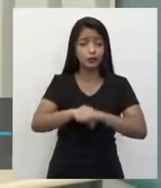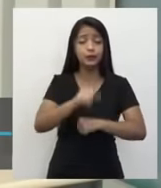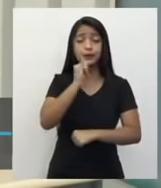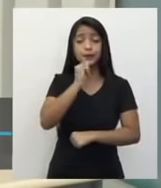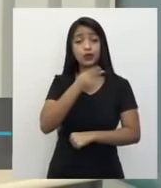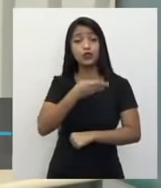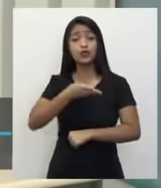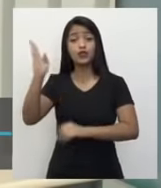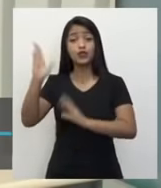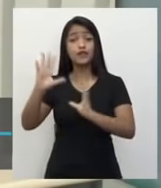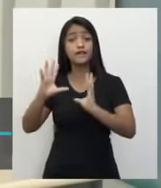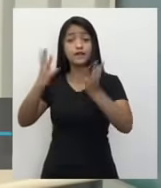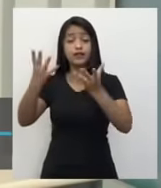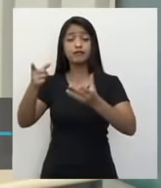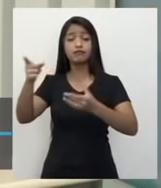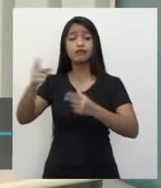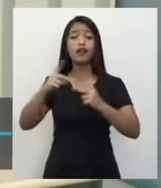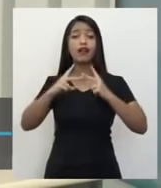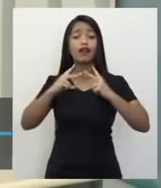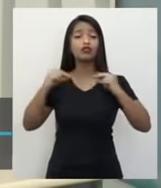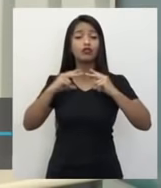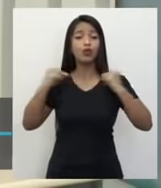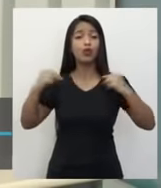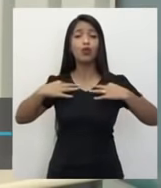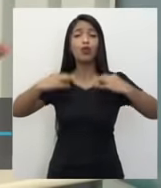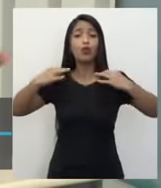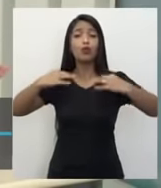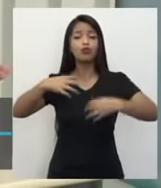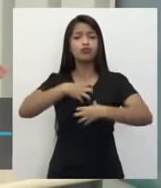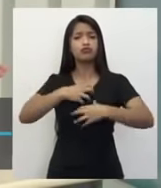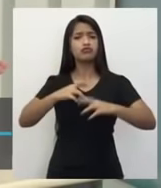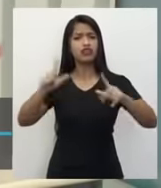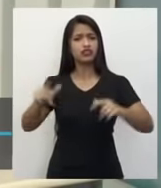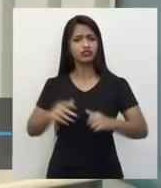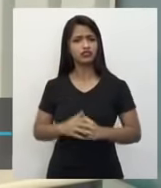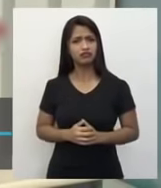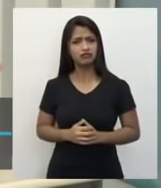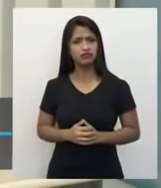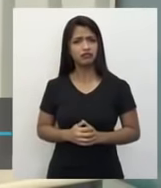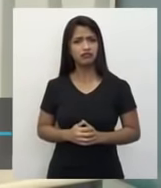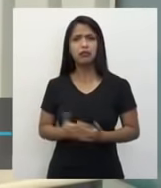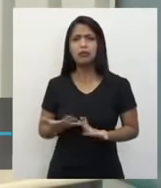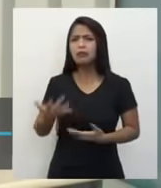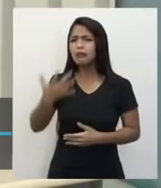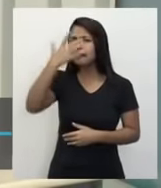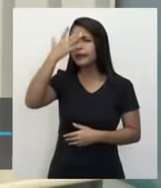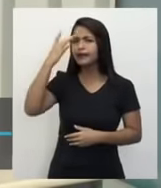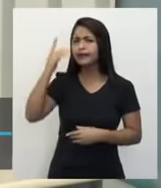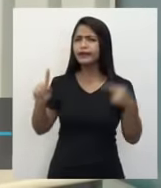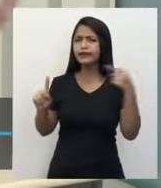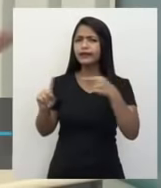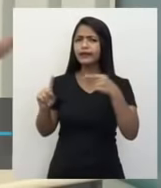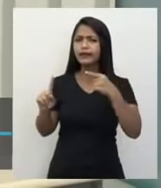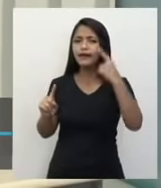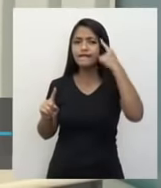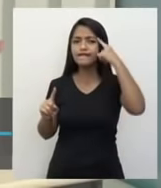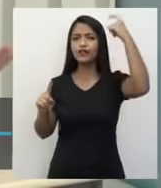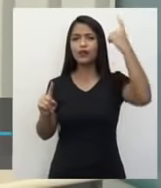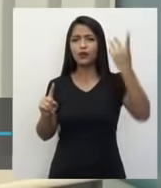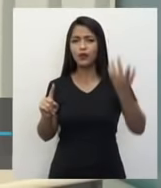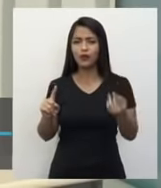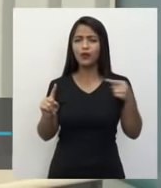que os garçons estavam vestidos de uma outra forma, não como garçom. Quem pensou naquilo? Quem pensou naquela festa